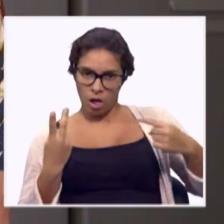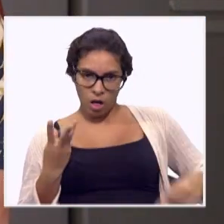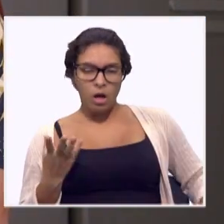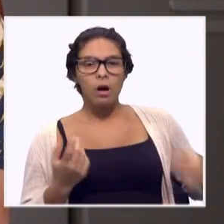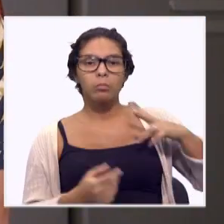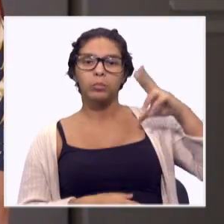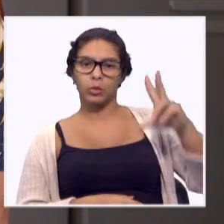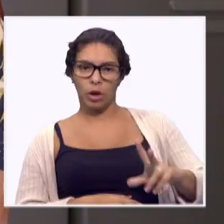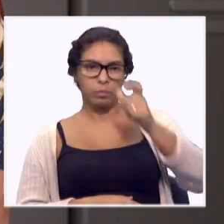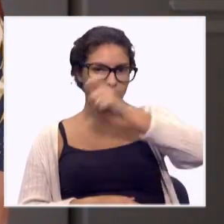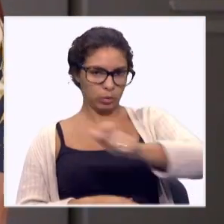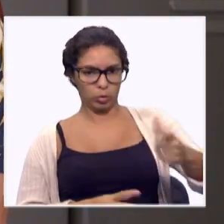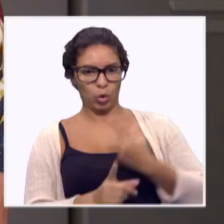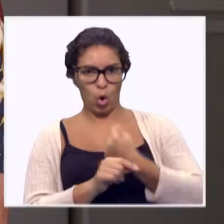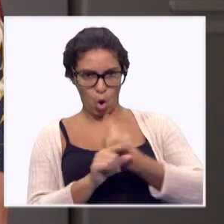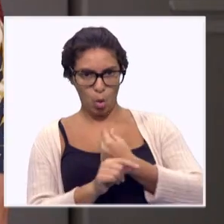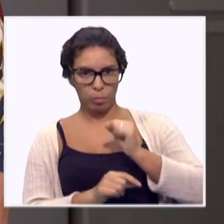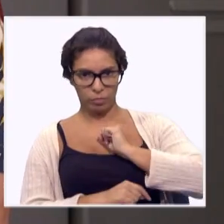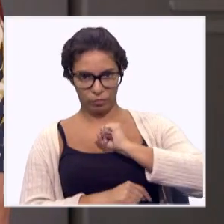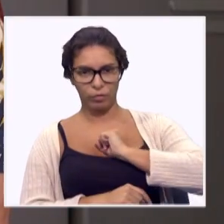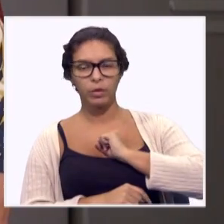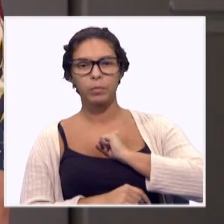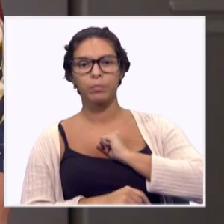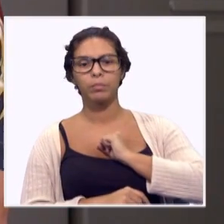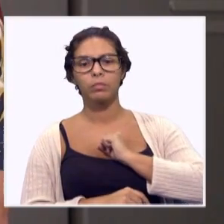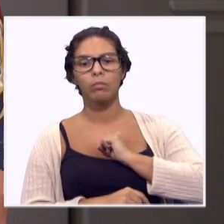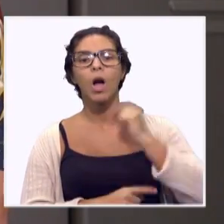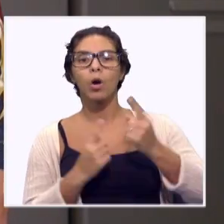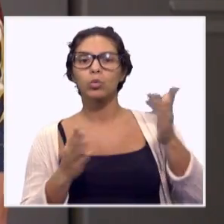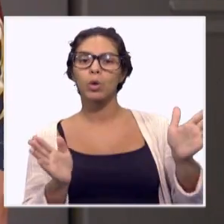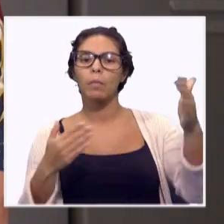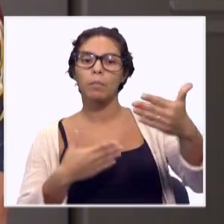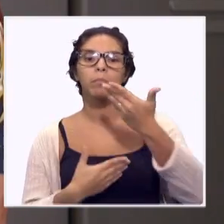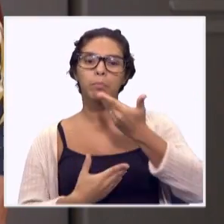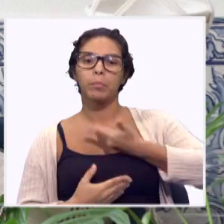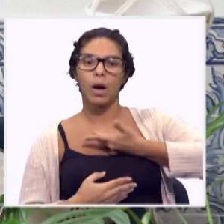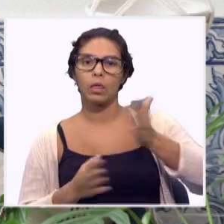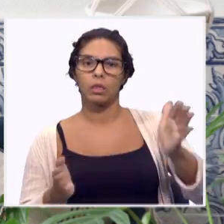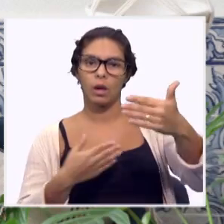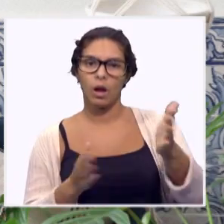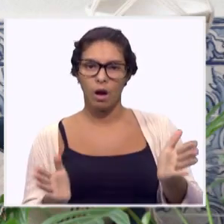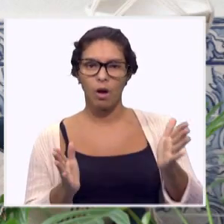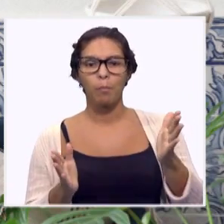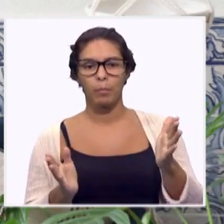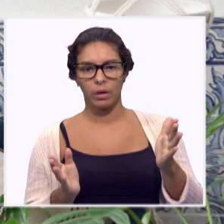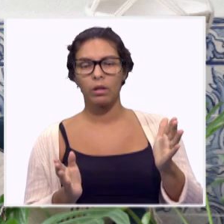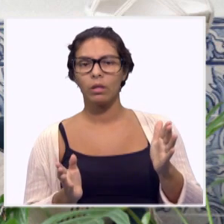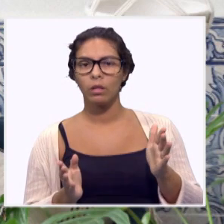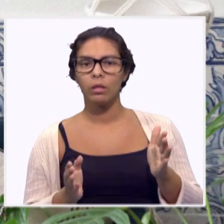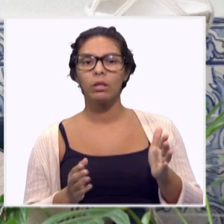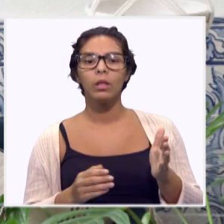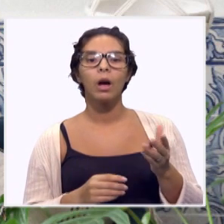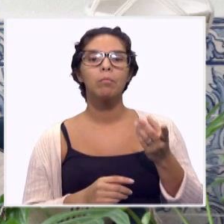Tenho portugueses também. Ultimamente foi muito bom porque recebi algumas encomendas de portugueses, mas